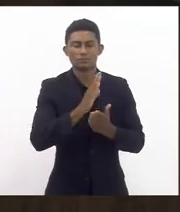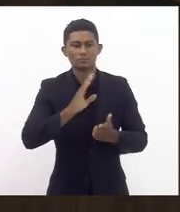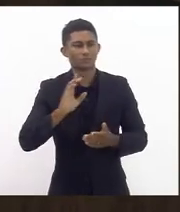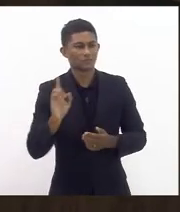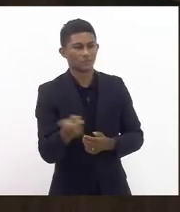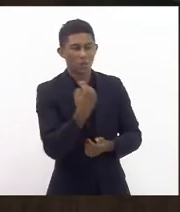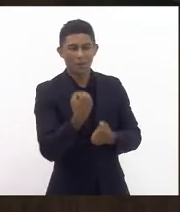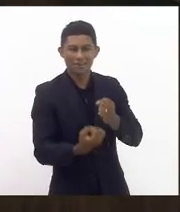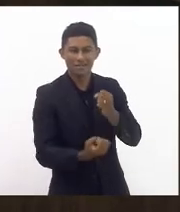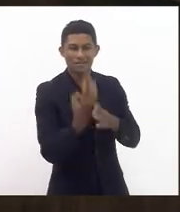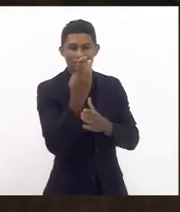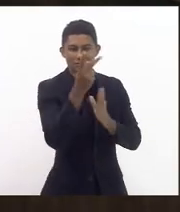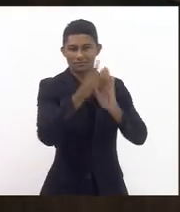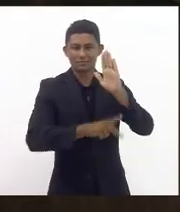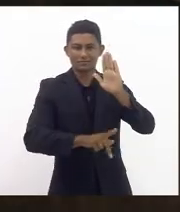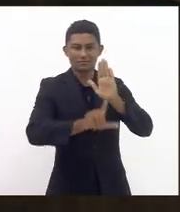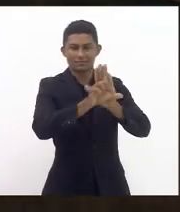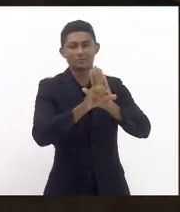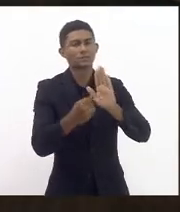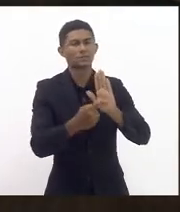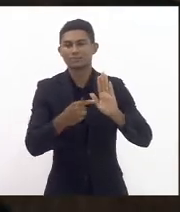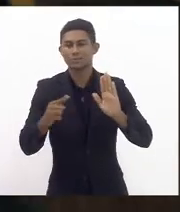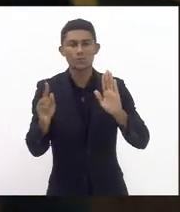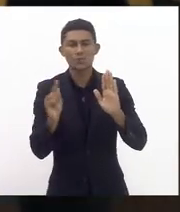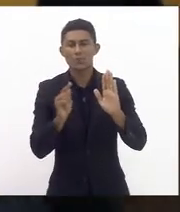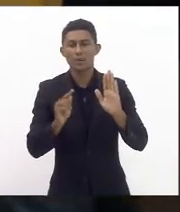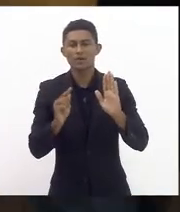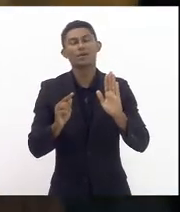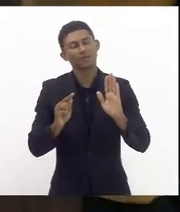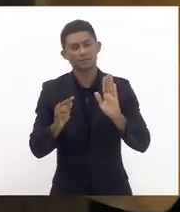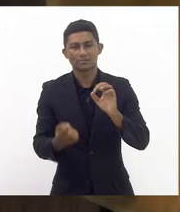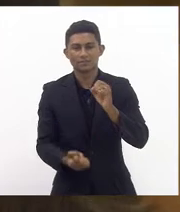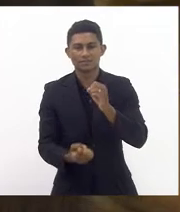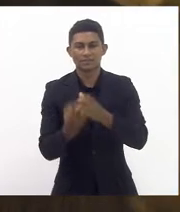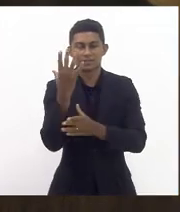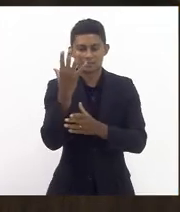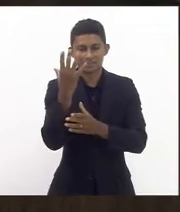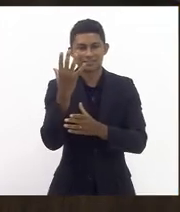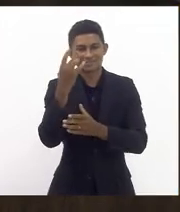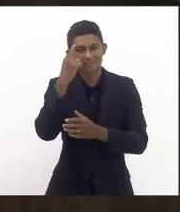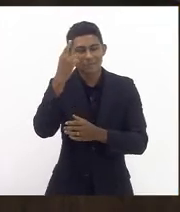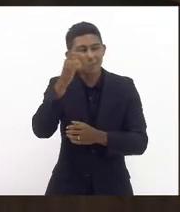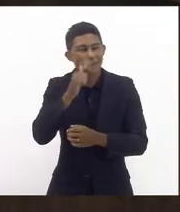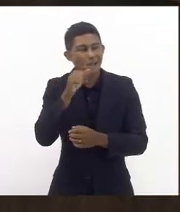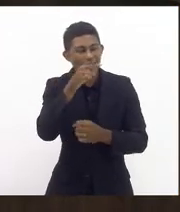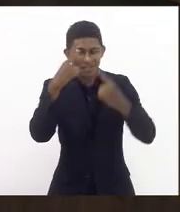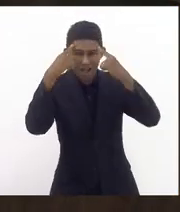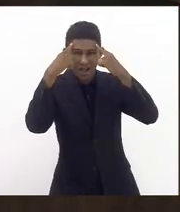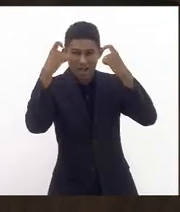que cria, né, o atendimento a mulheres vítimas de violência